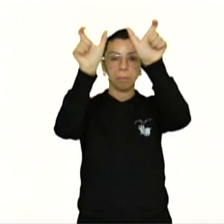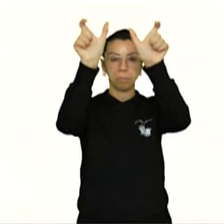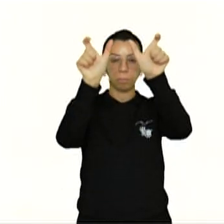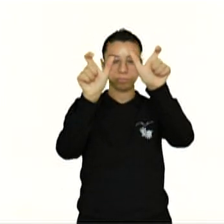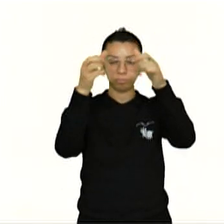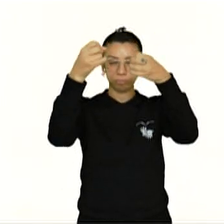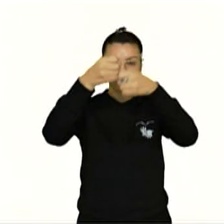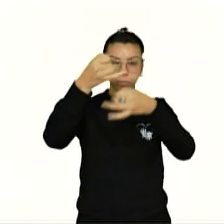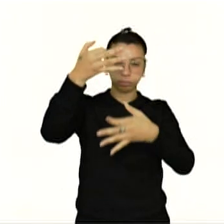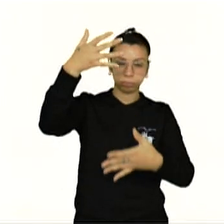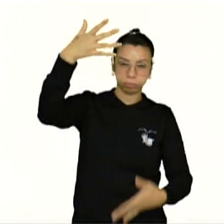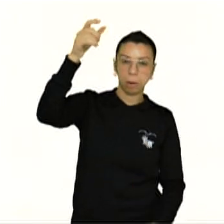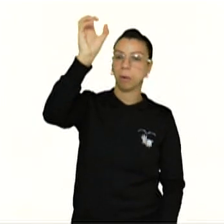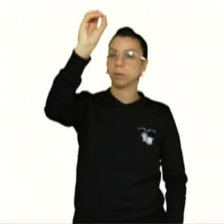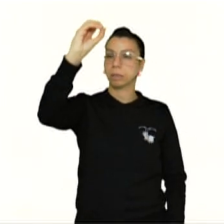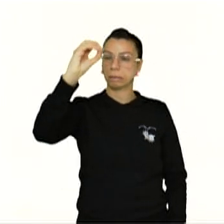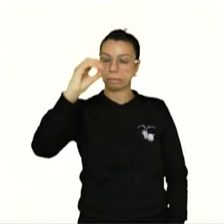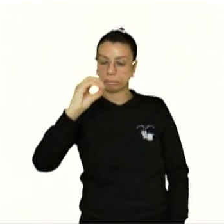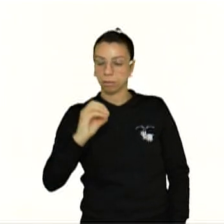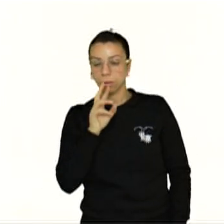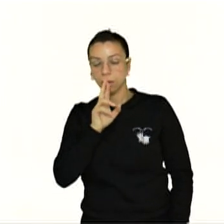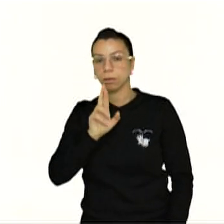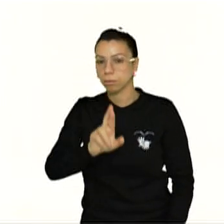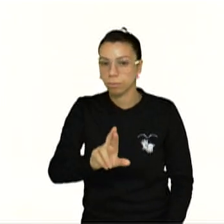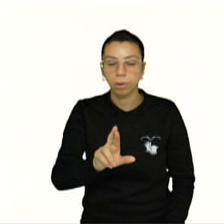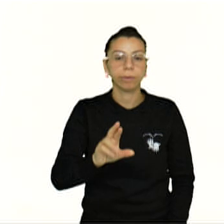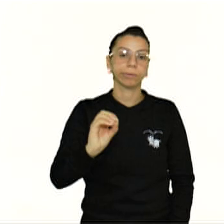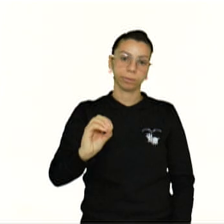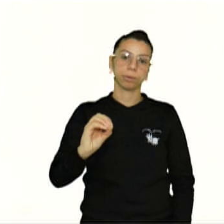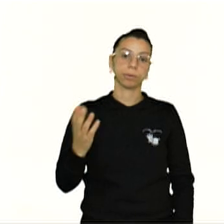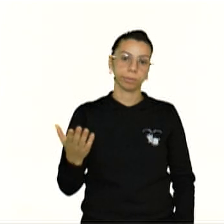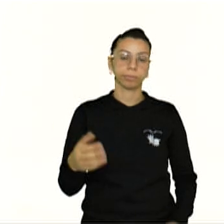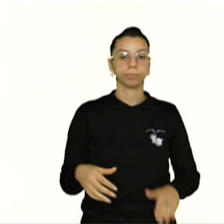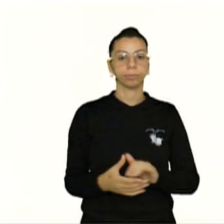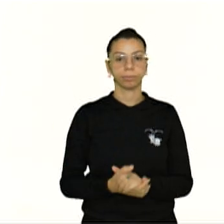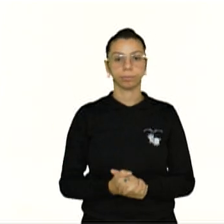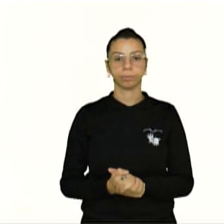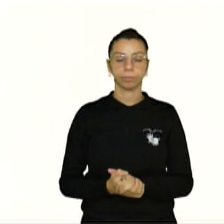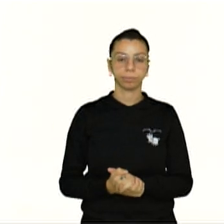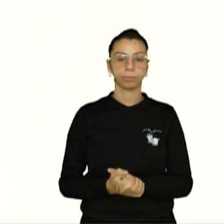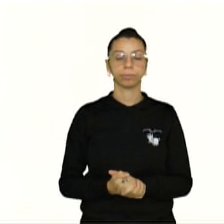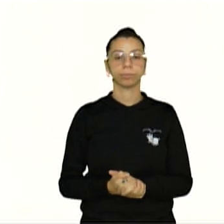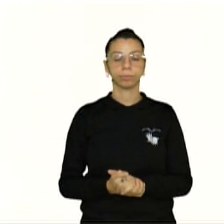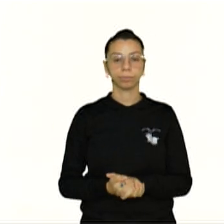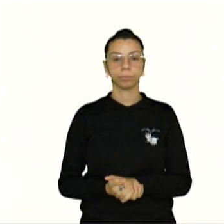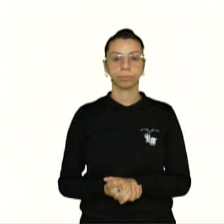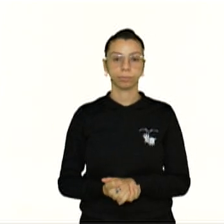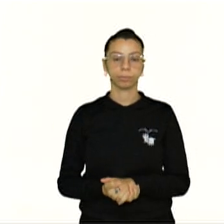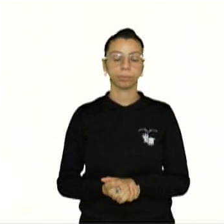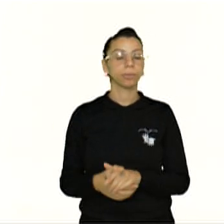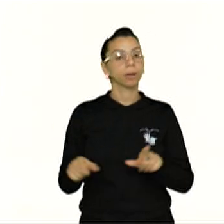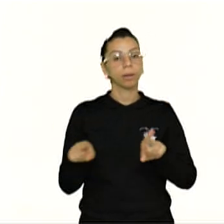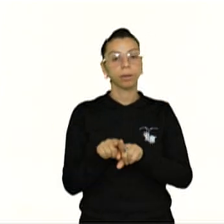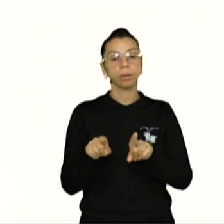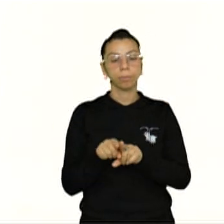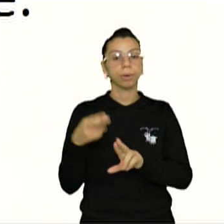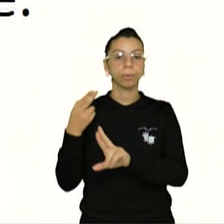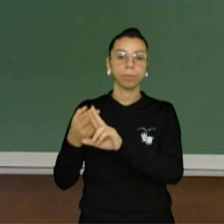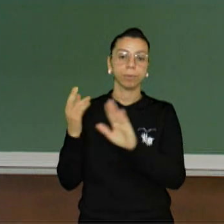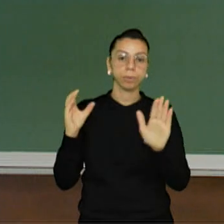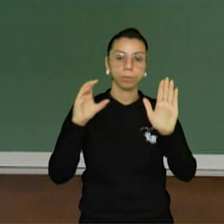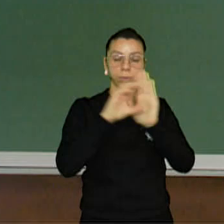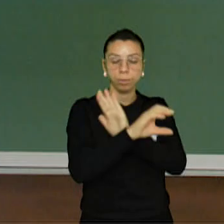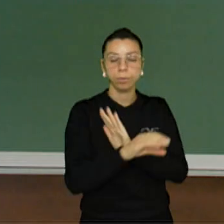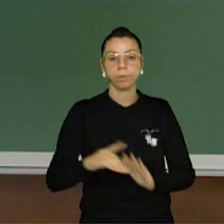ou coluna de 0 e falar ali a resposta, ó, determinante 0, tá? Aplicação das propriedades dos